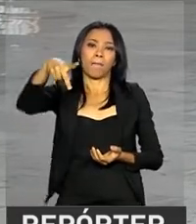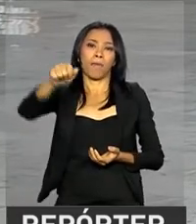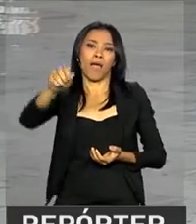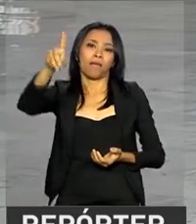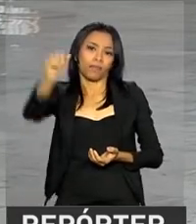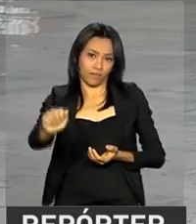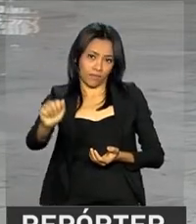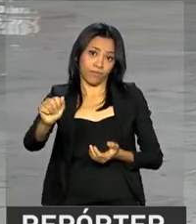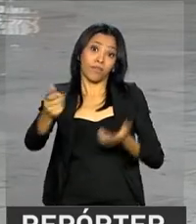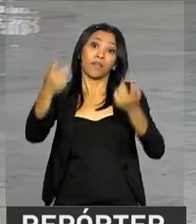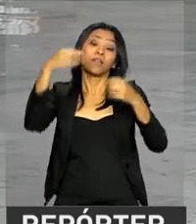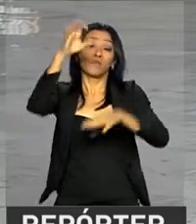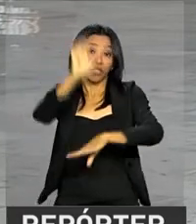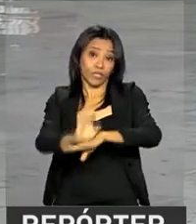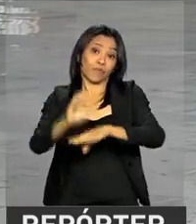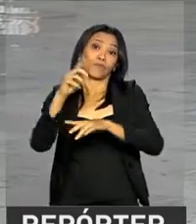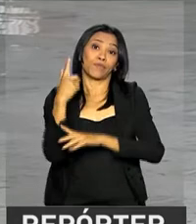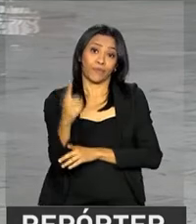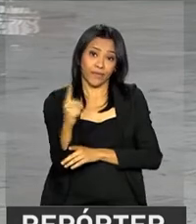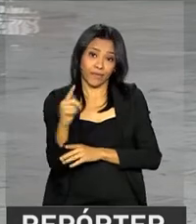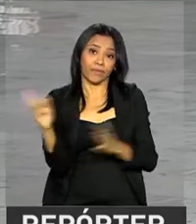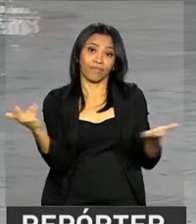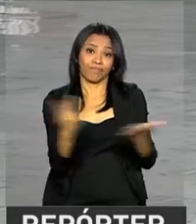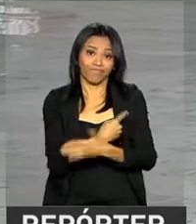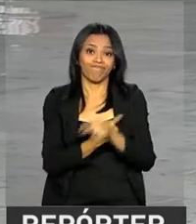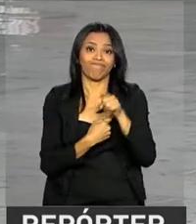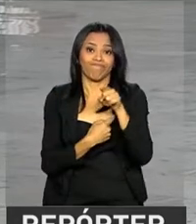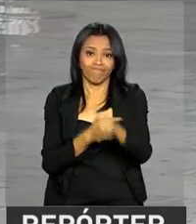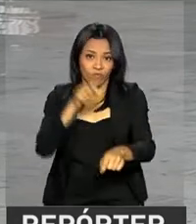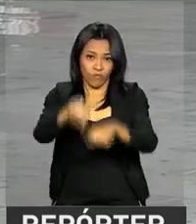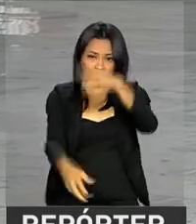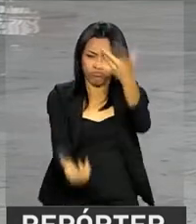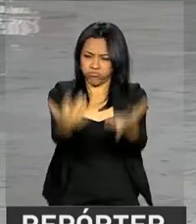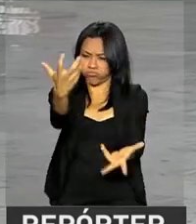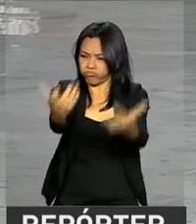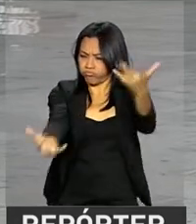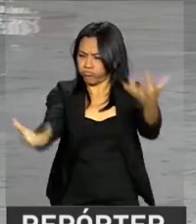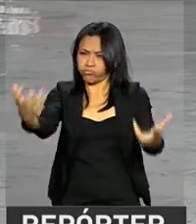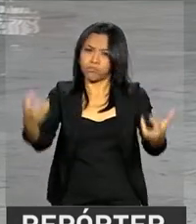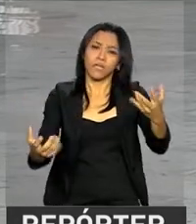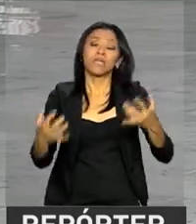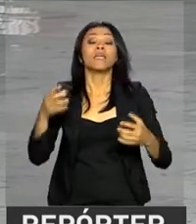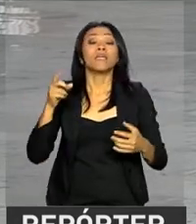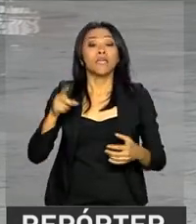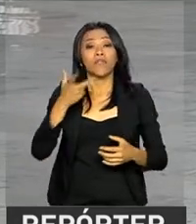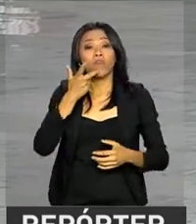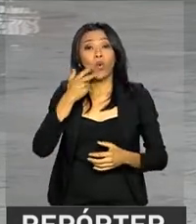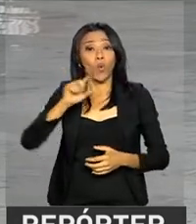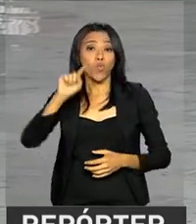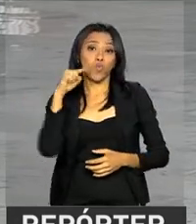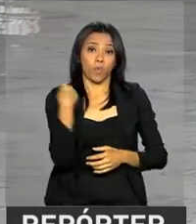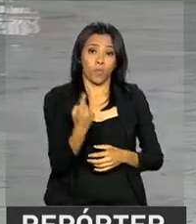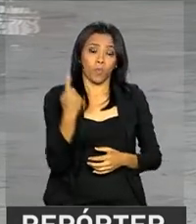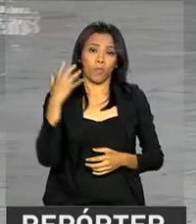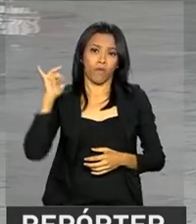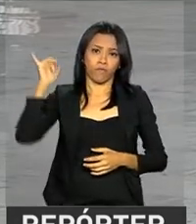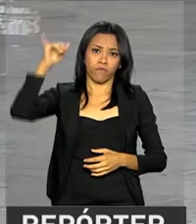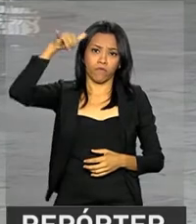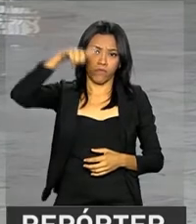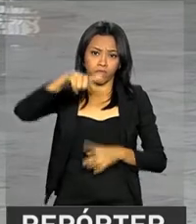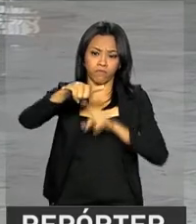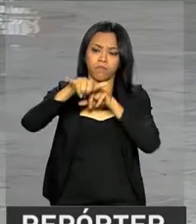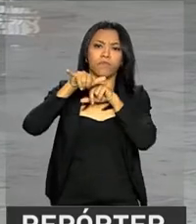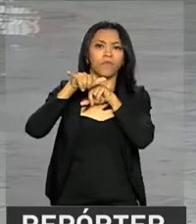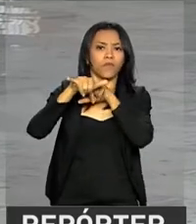do estado de Goiás. Em nota, o Ministério da Defesa informou que um avião Hércules